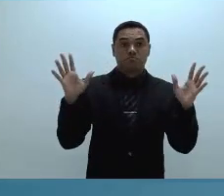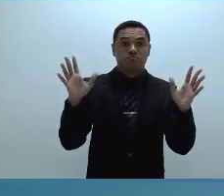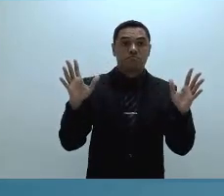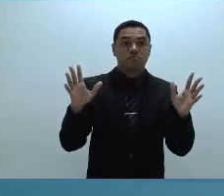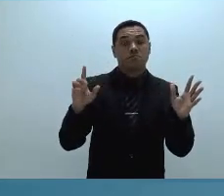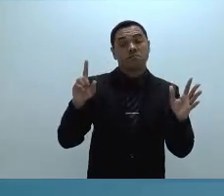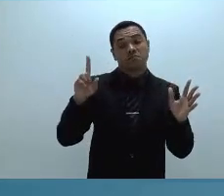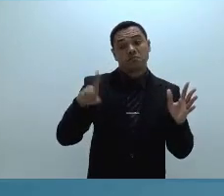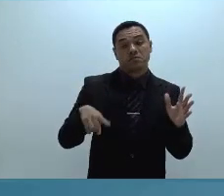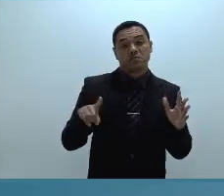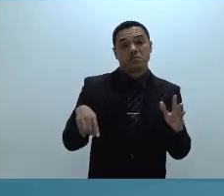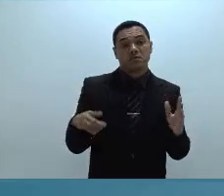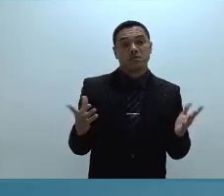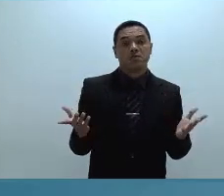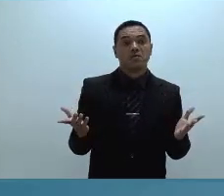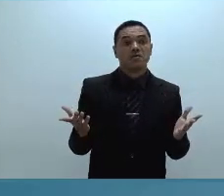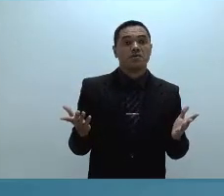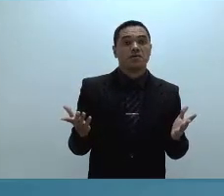seria